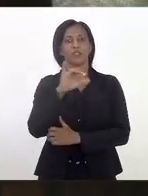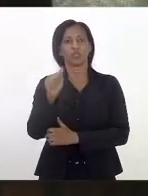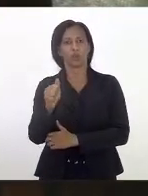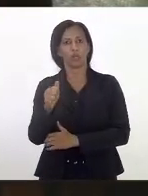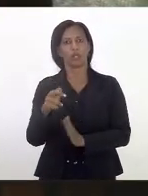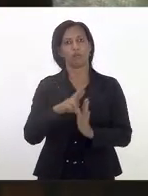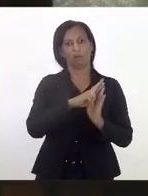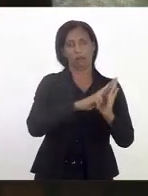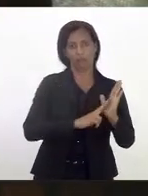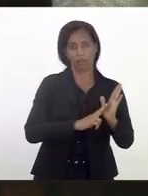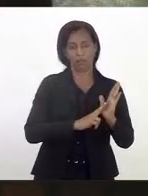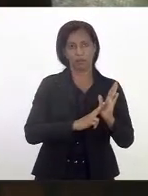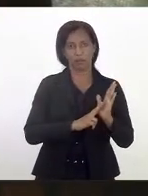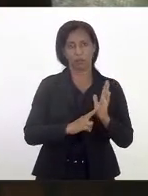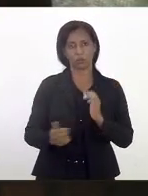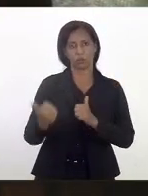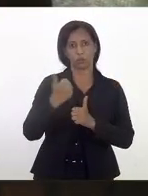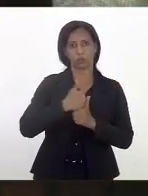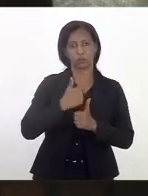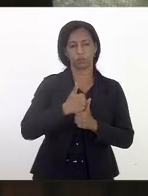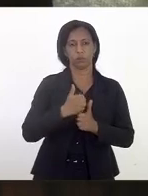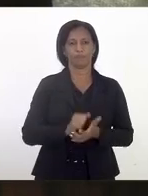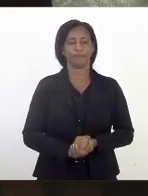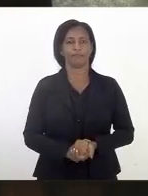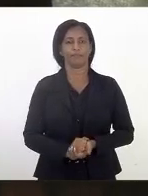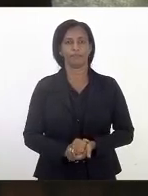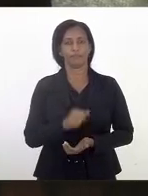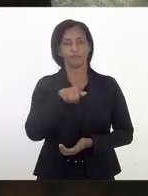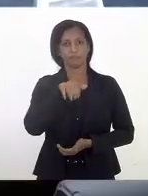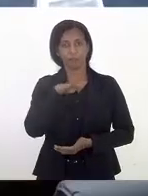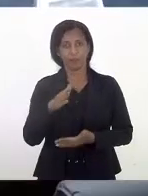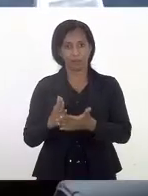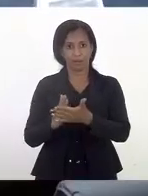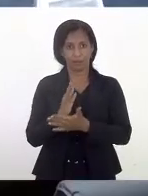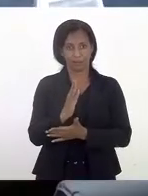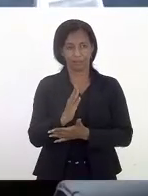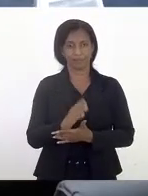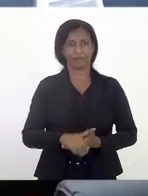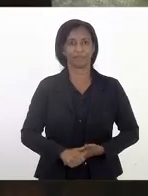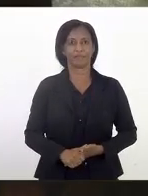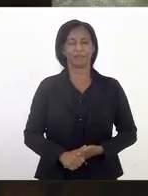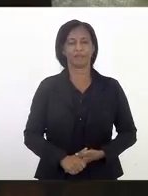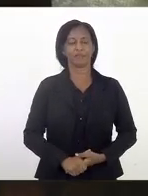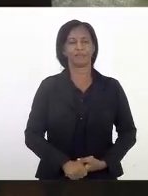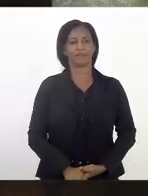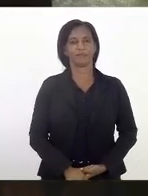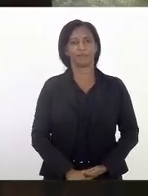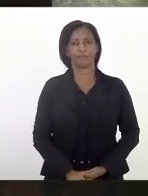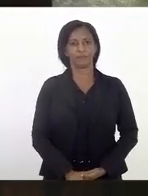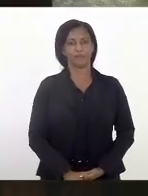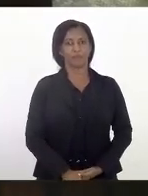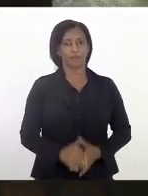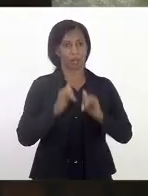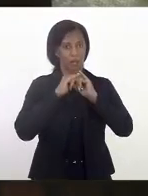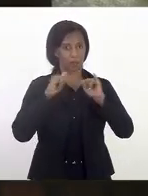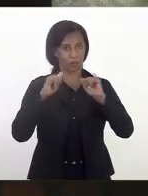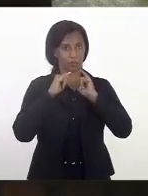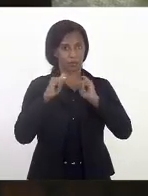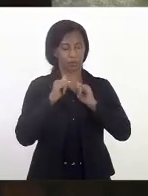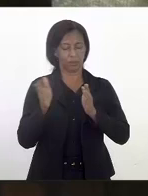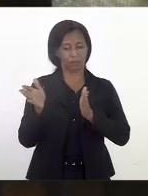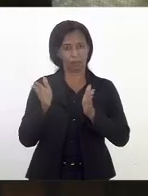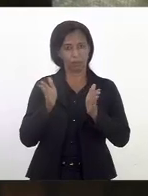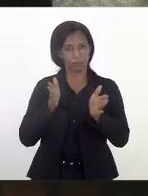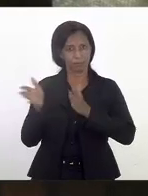forma final de redação que a presença já definiu seus que aprovam permaneçam Como estão aprovado vai autógrafo anuncio em